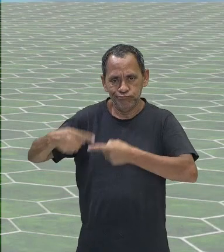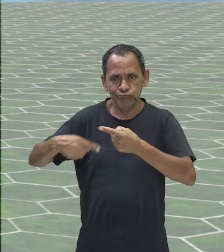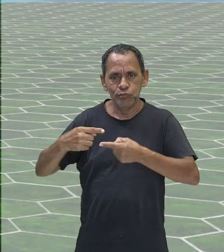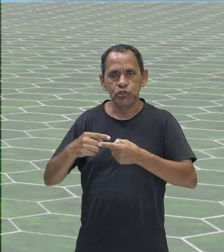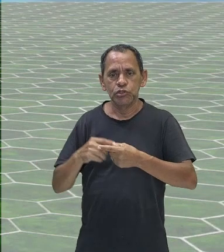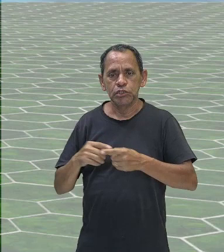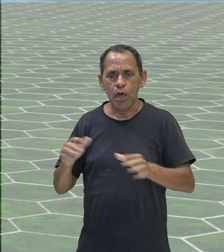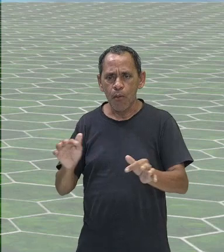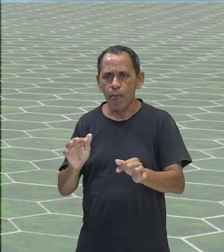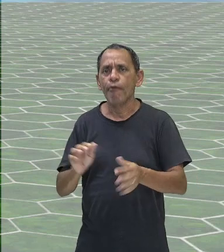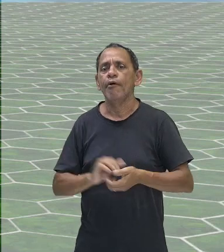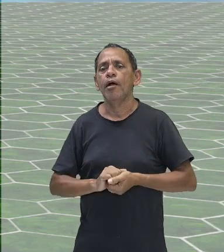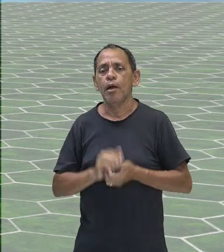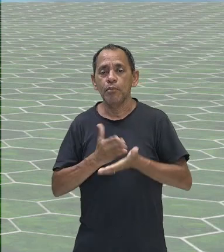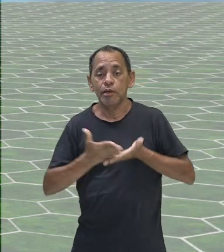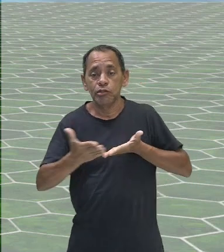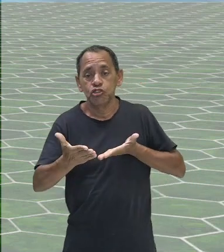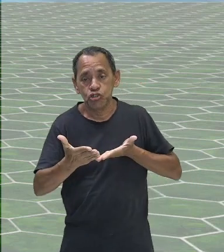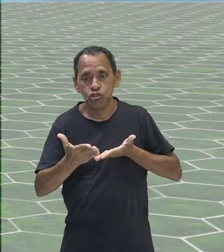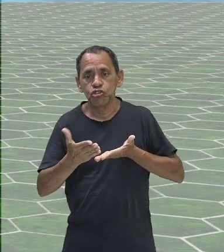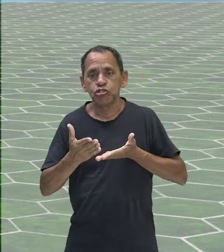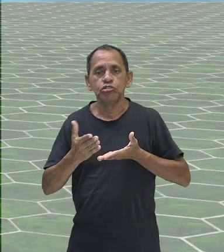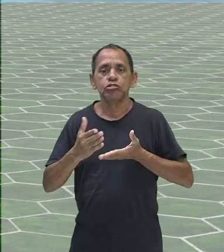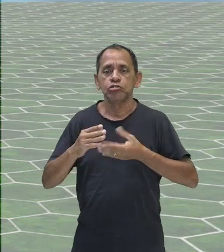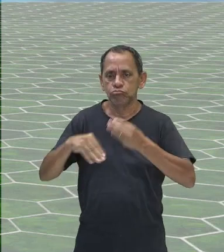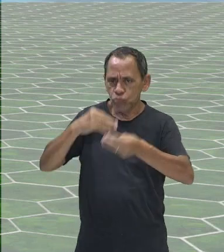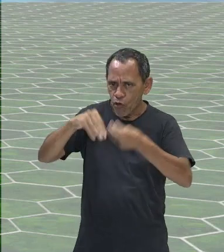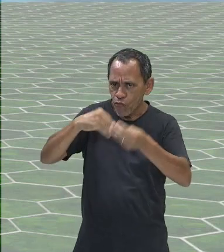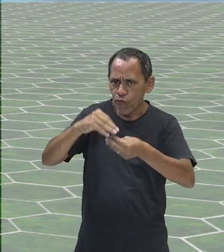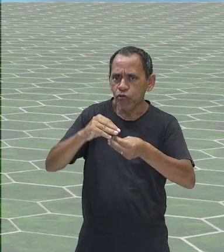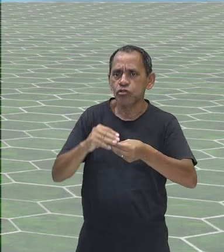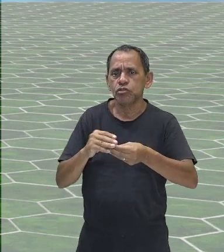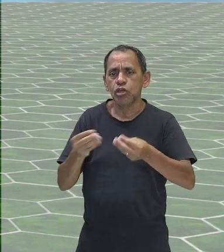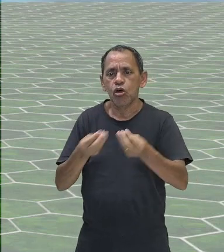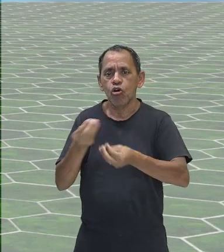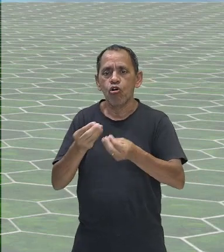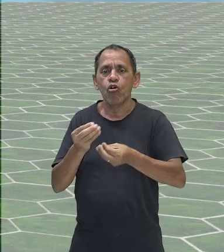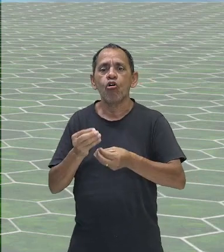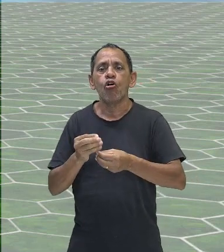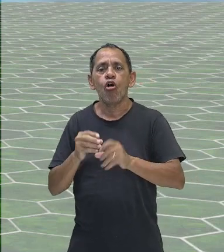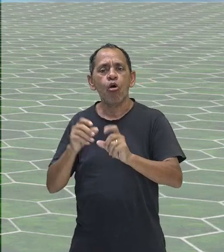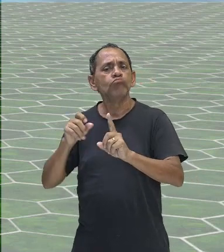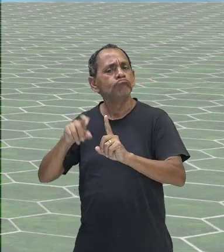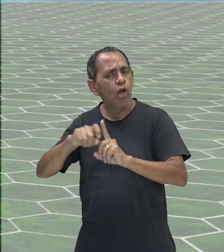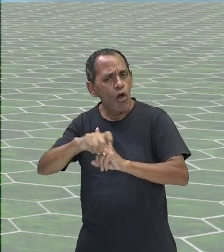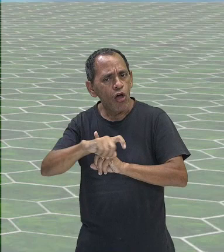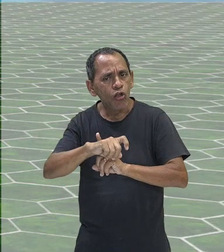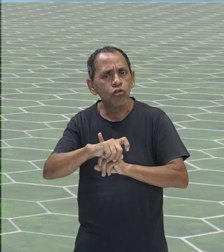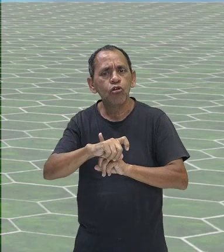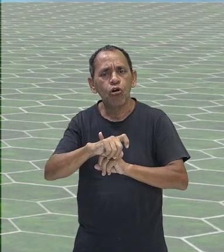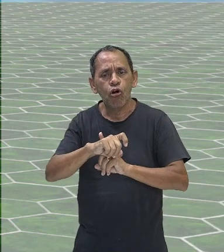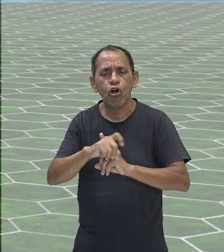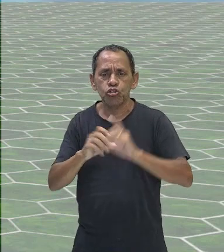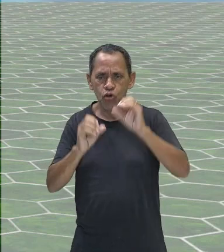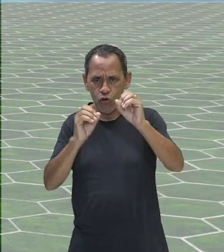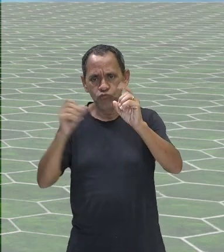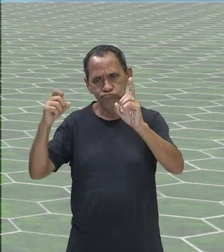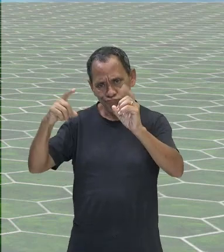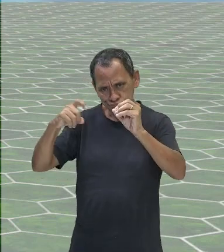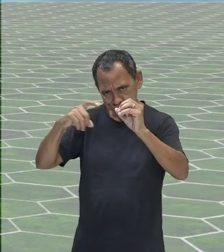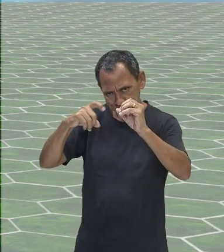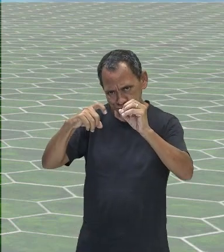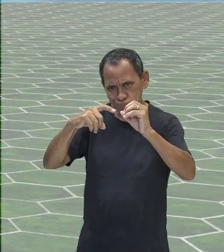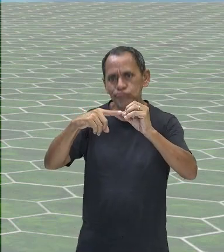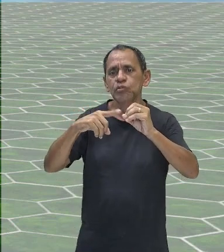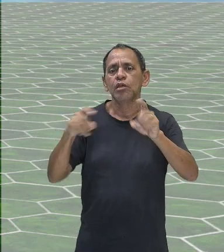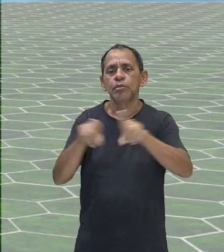desse material genético que está no espermatozoide e que está no óvulo. E isso vem toda a genética,